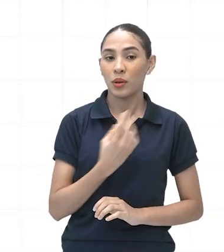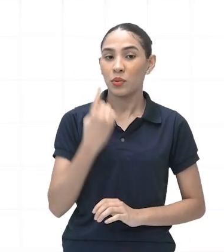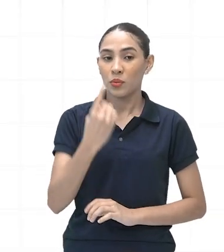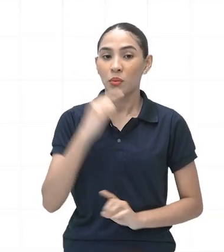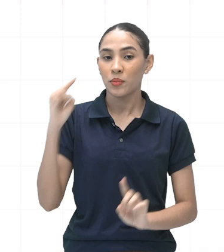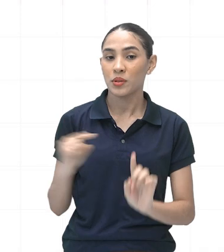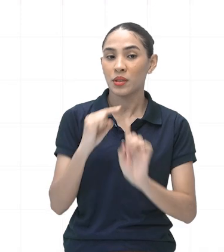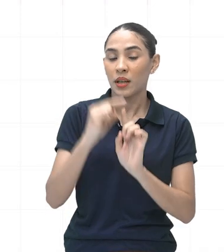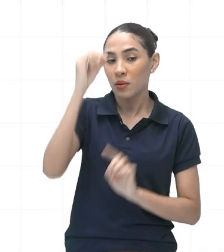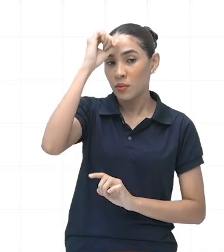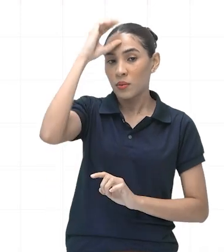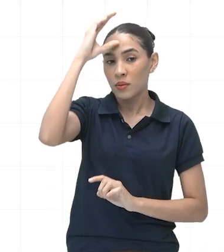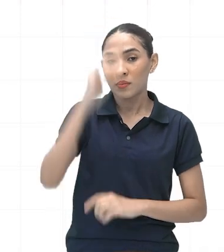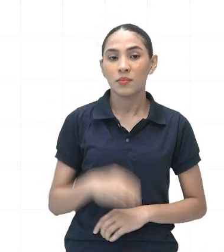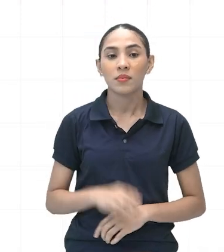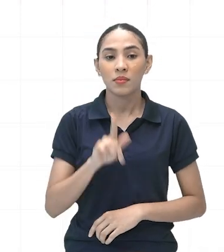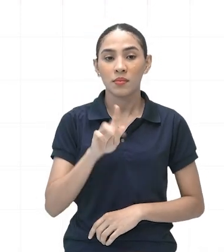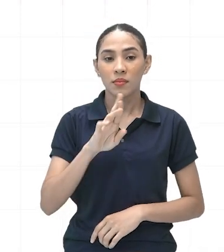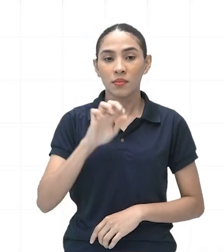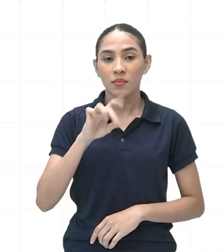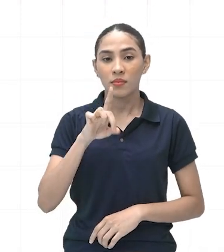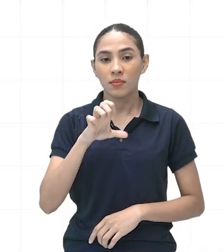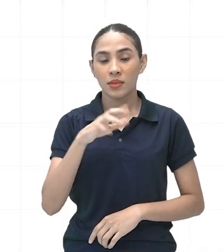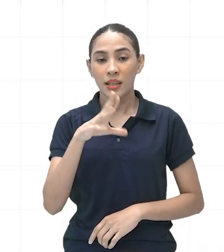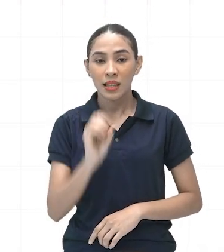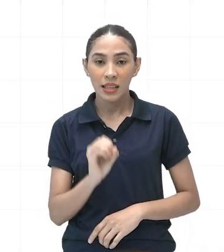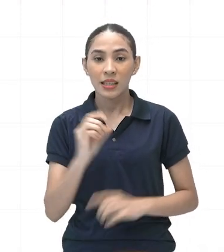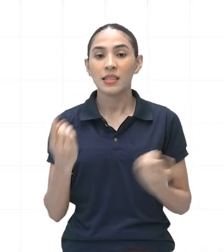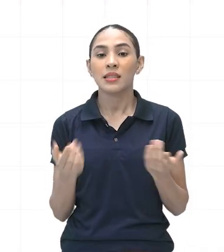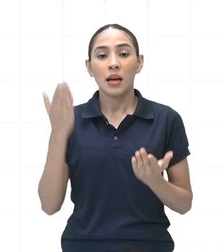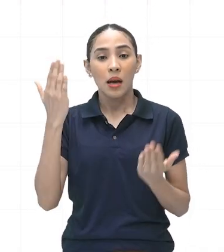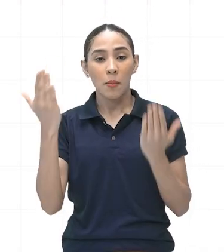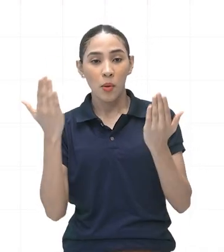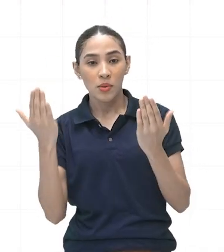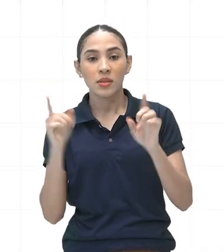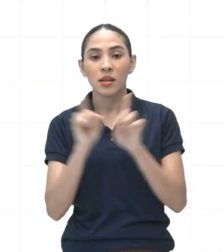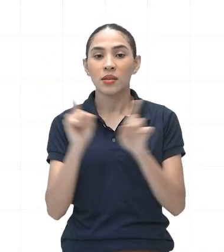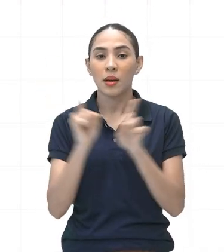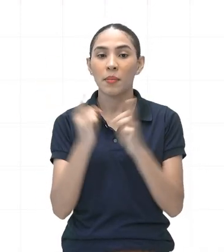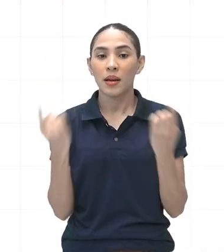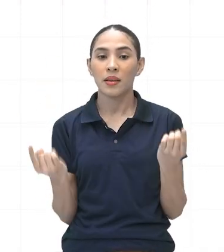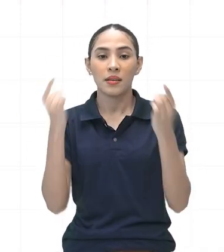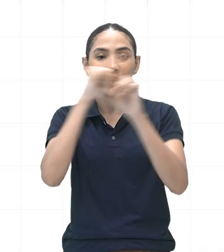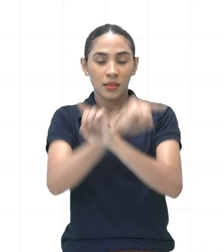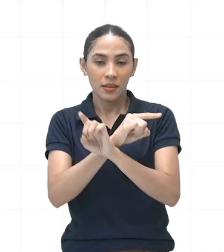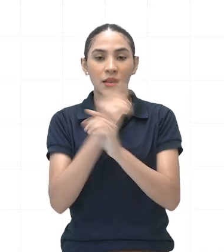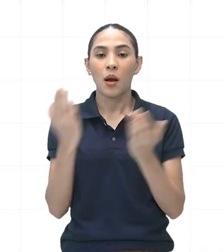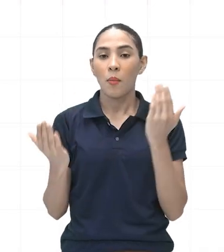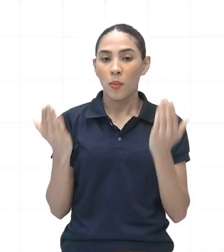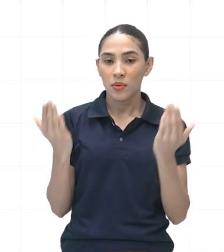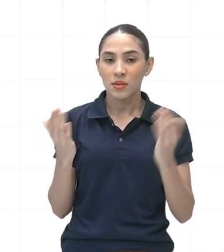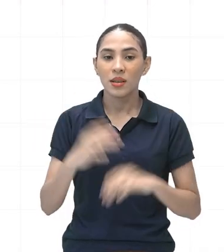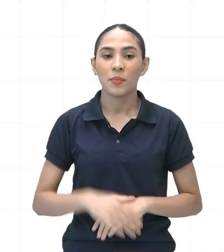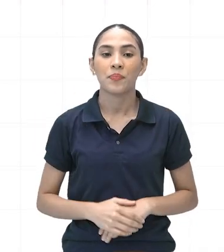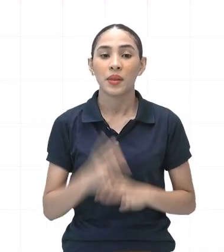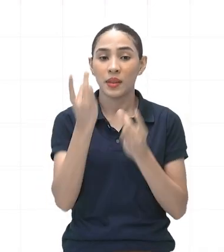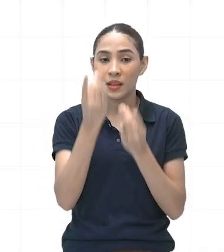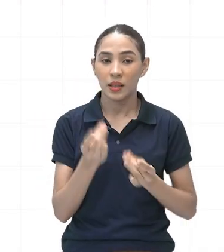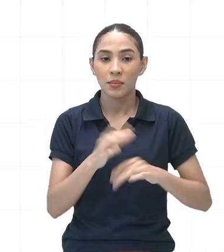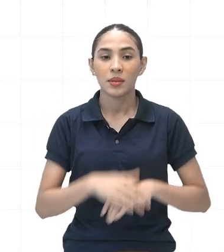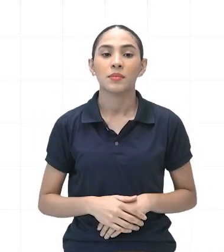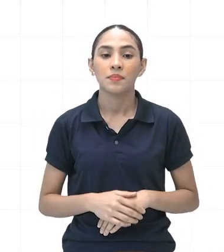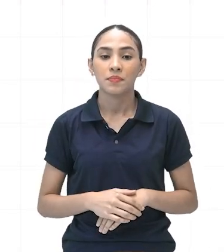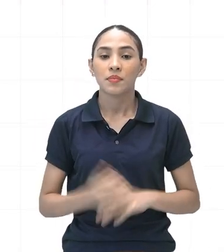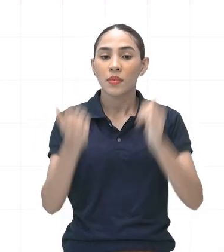41, objeto de conhecimento, grandezas diretamente proporcionais e grandezas inversamente proporcionais.